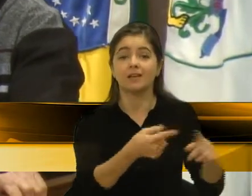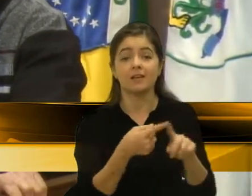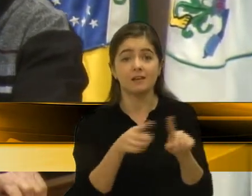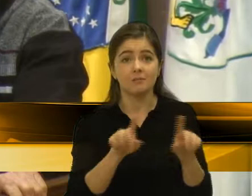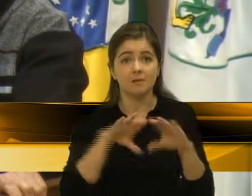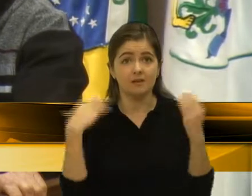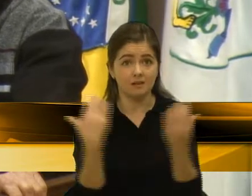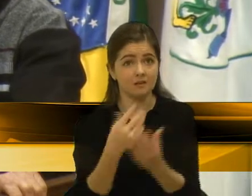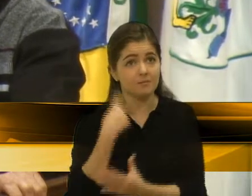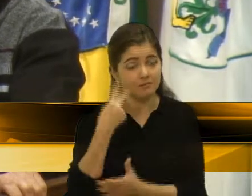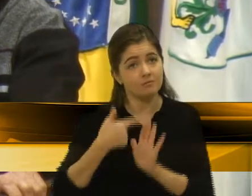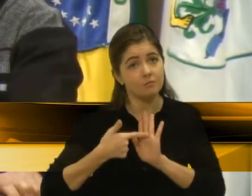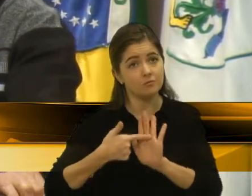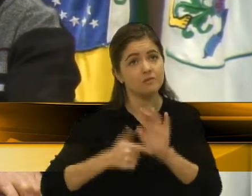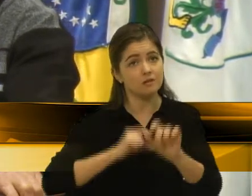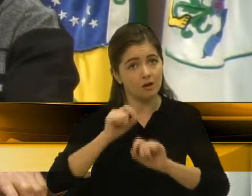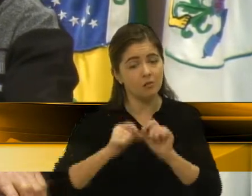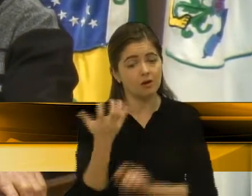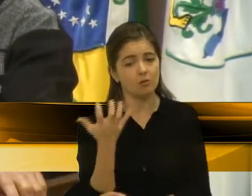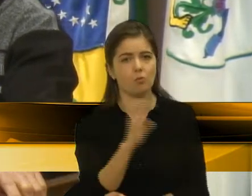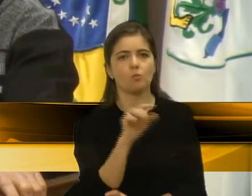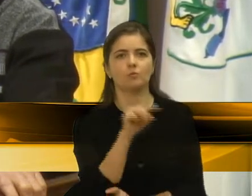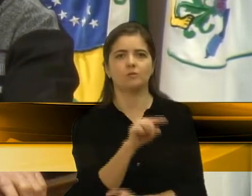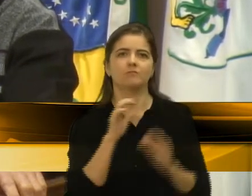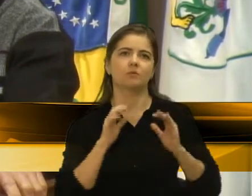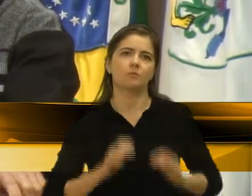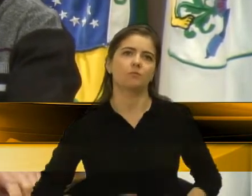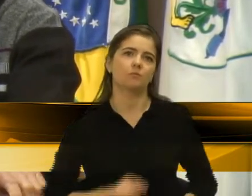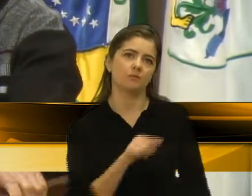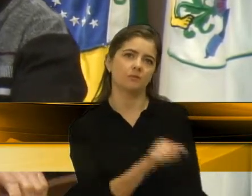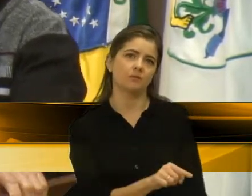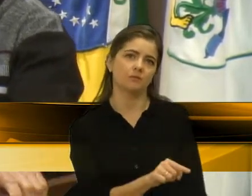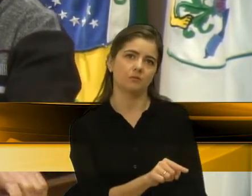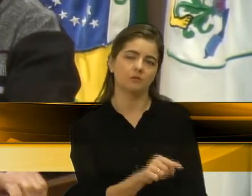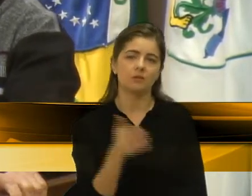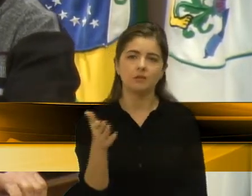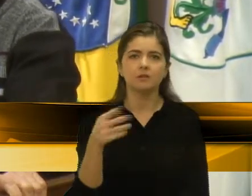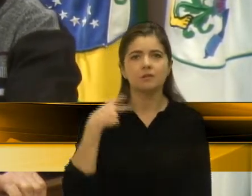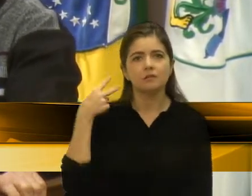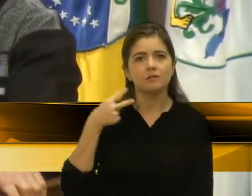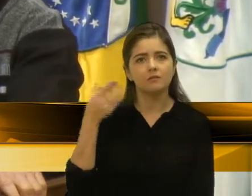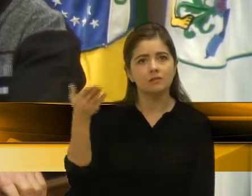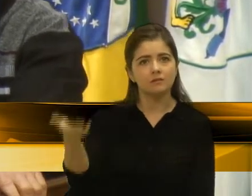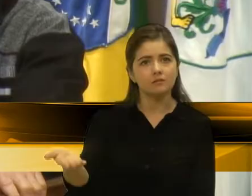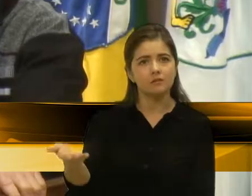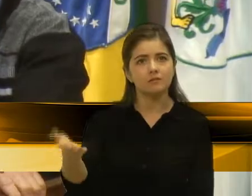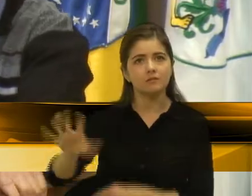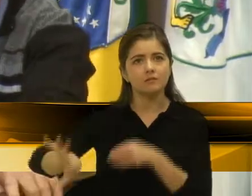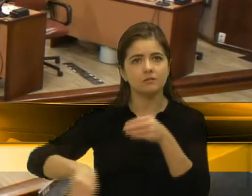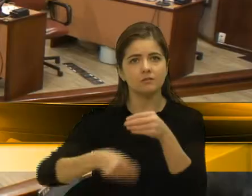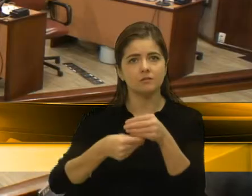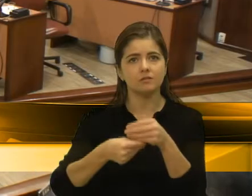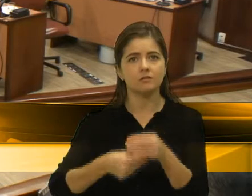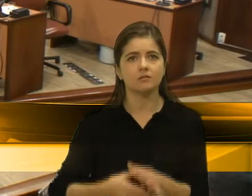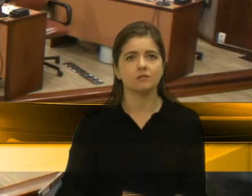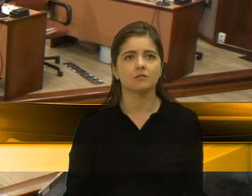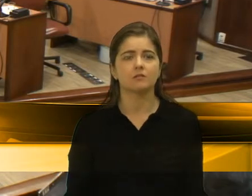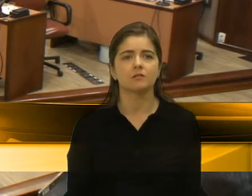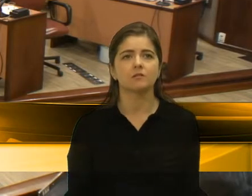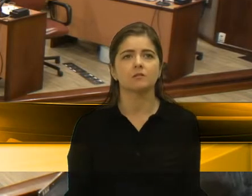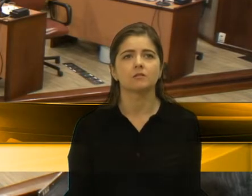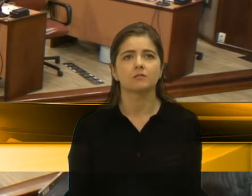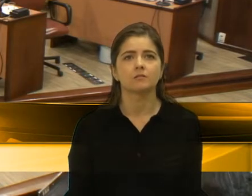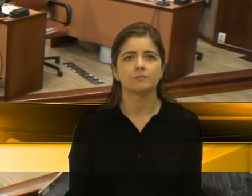a maioria vai mostrar que é contra esse tipo de atitude, esse tipo de fala. Vereador Vereador Kiko, em primeiro lugar, eu